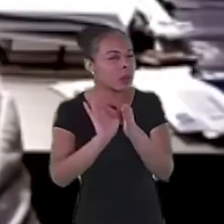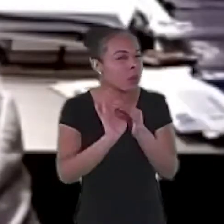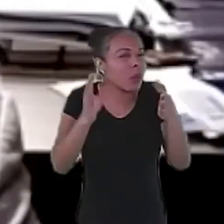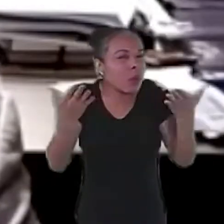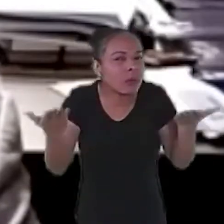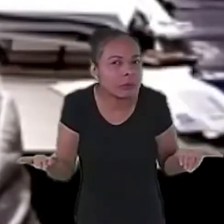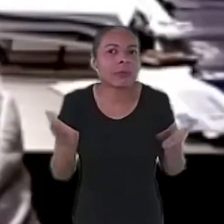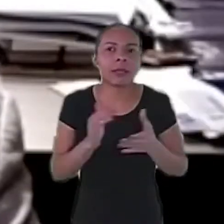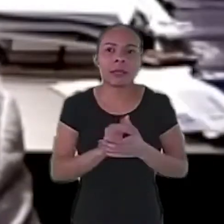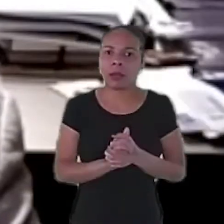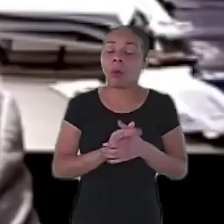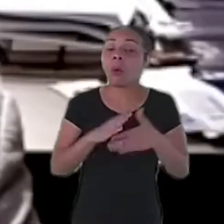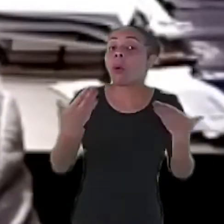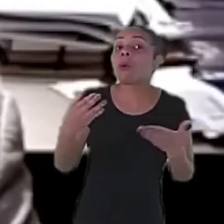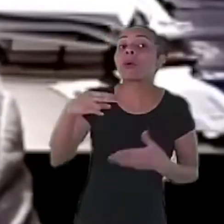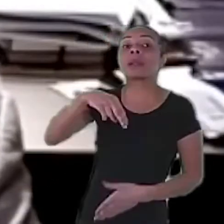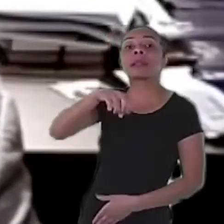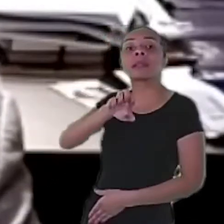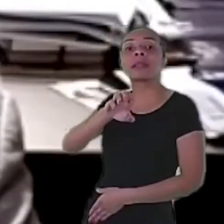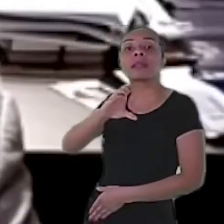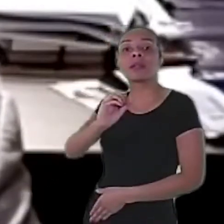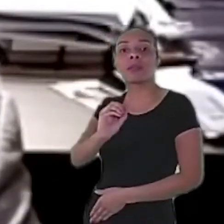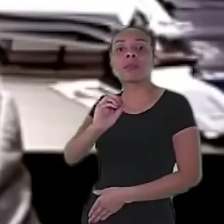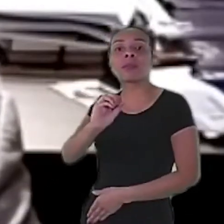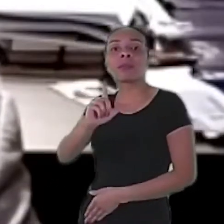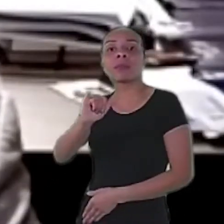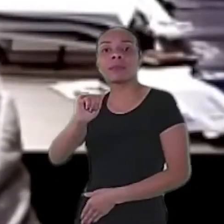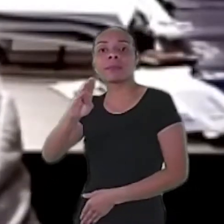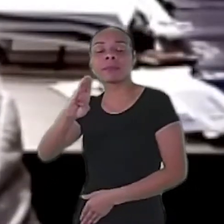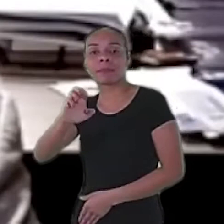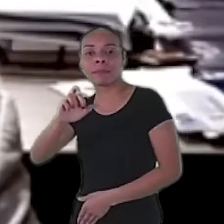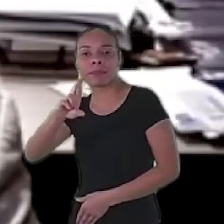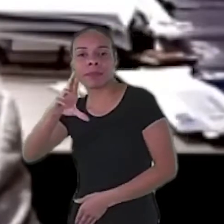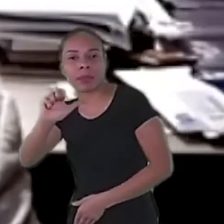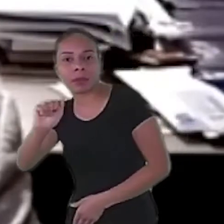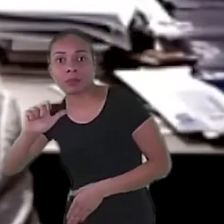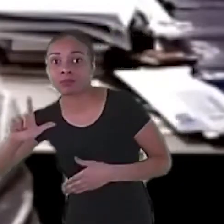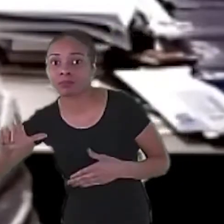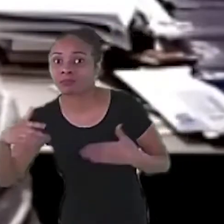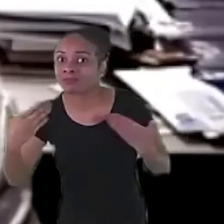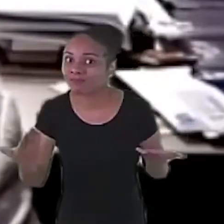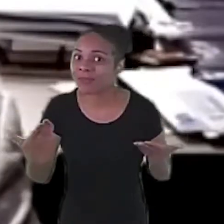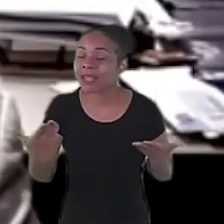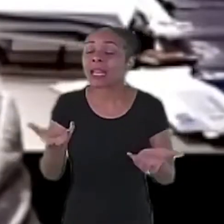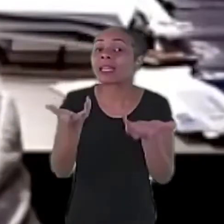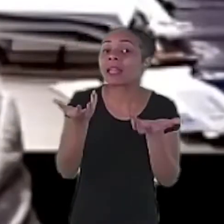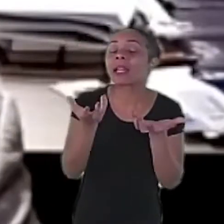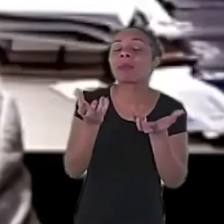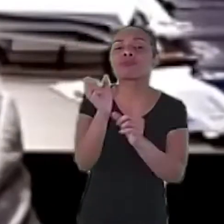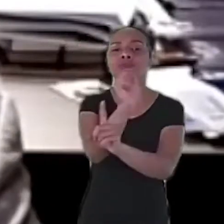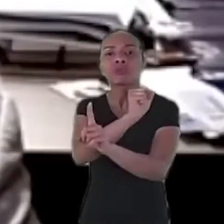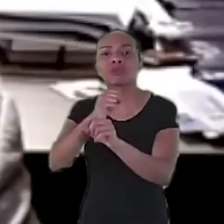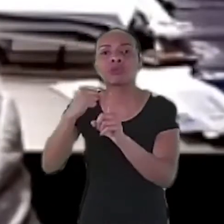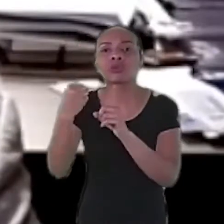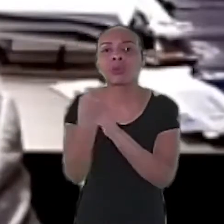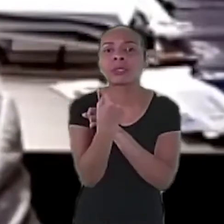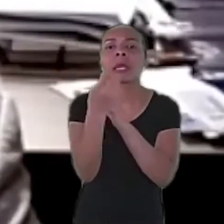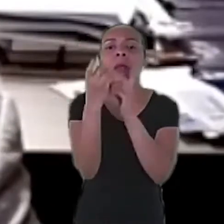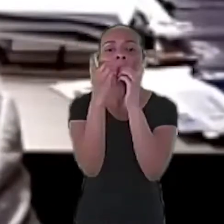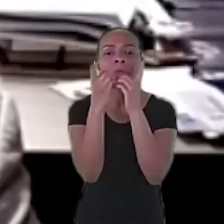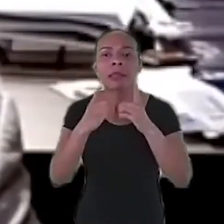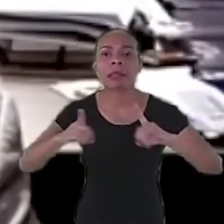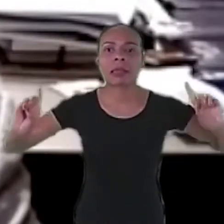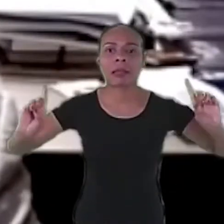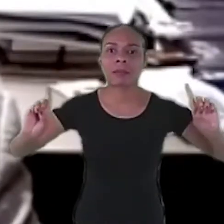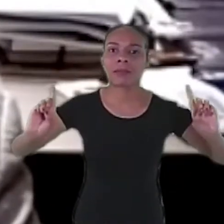governo neoliberal, nós queremos uma social-democracia, nós queremos um sistema autoritário